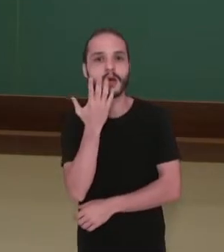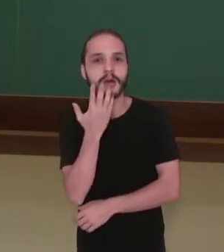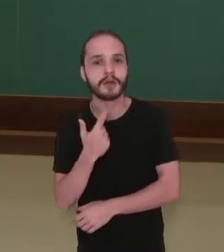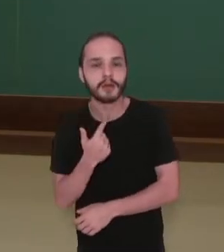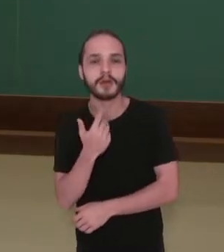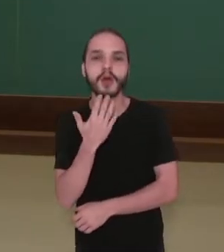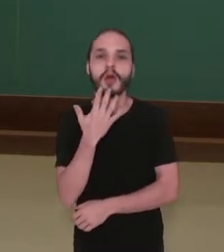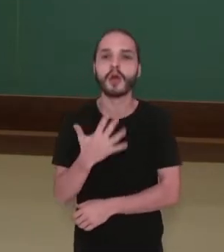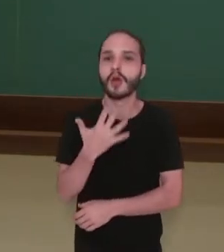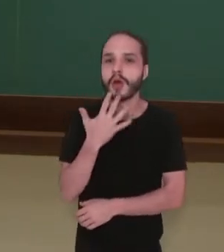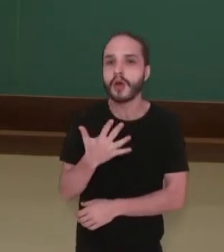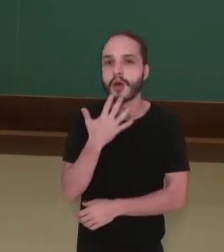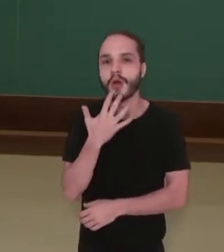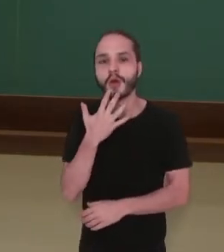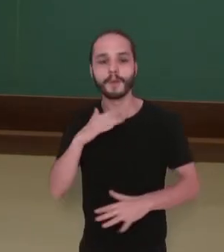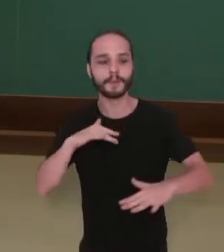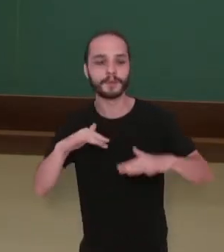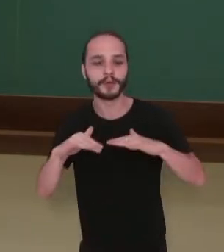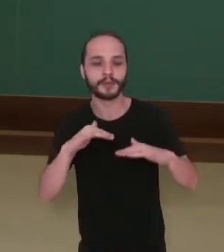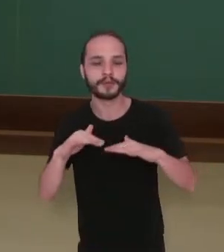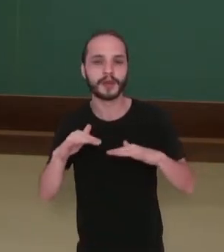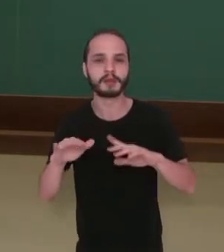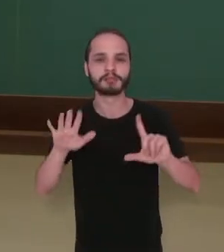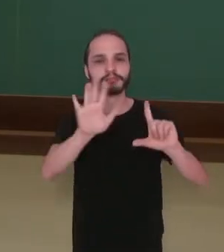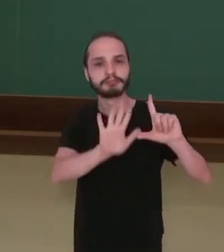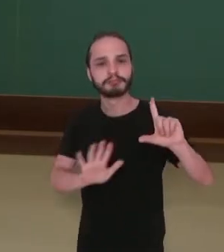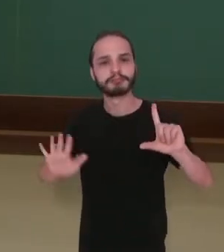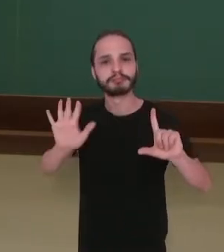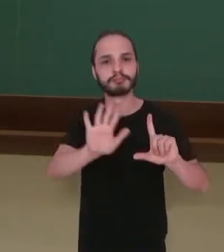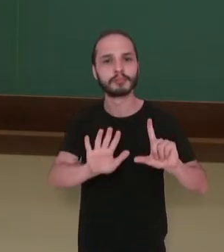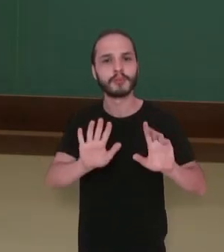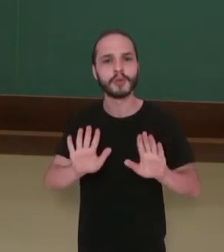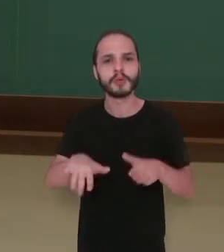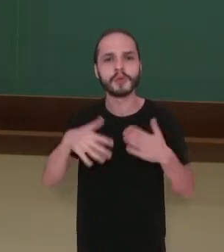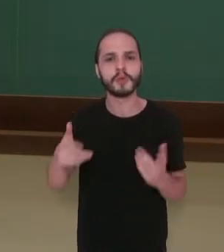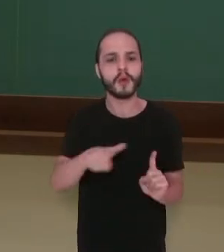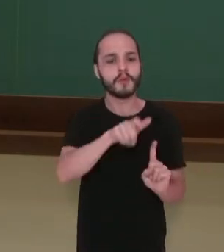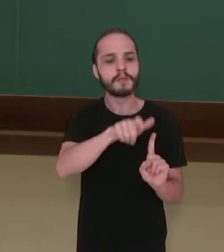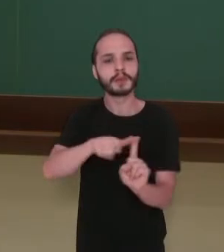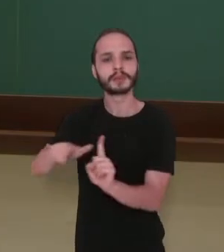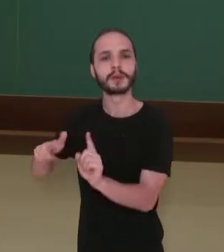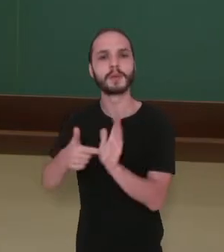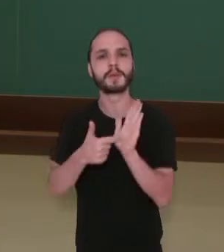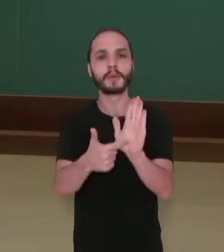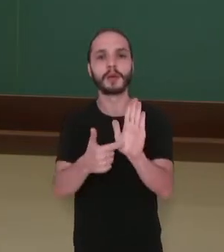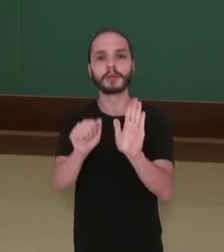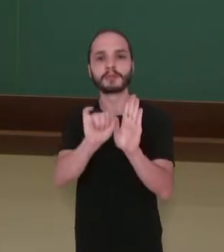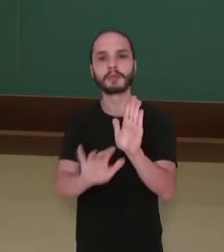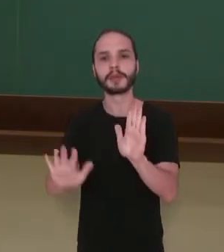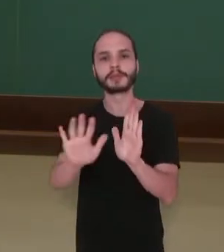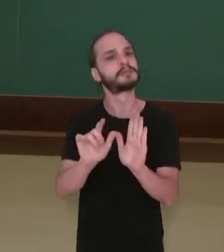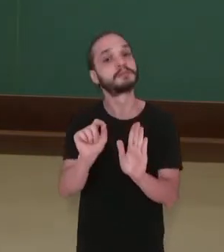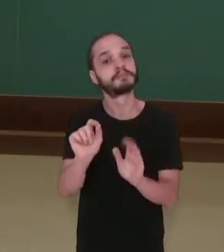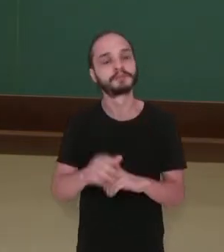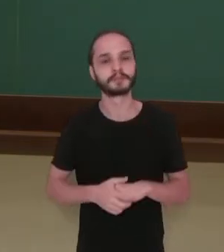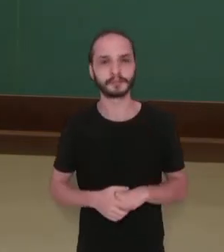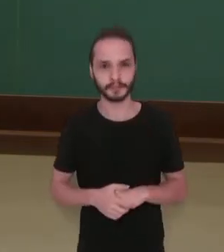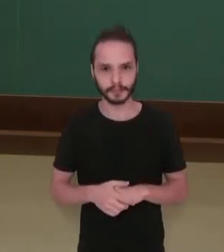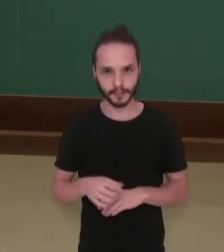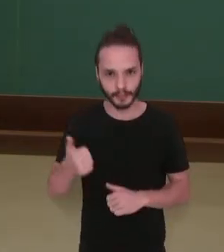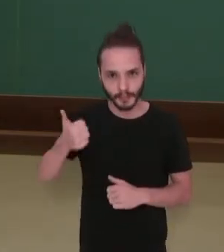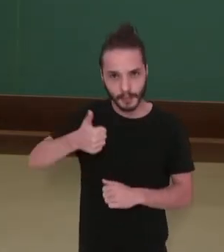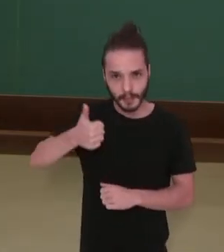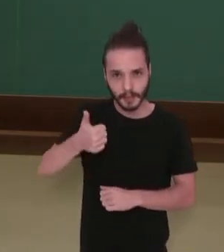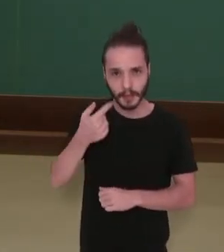e os movimentos. Quais personagens aparecem na imagem? Primeiro, você identifica